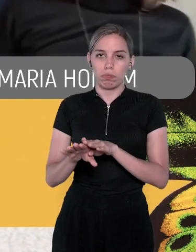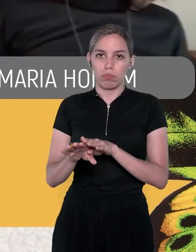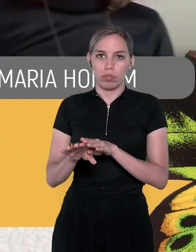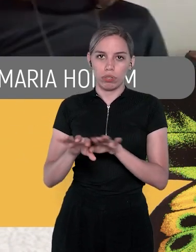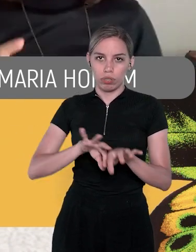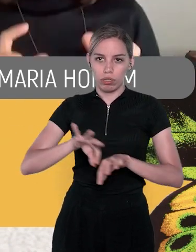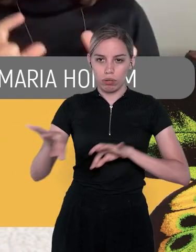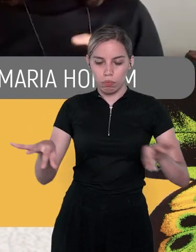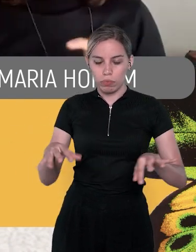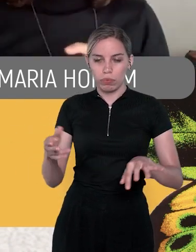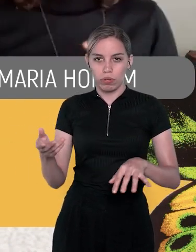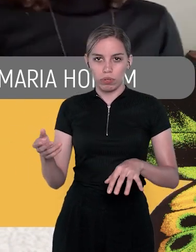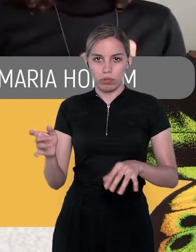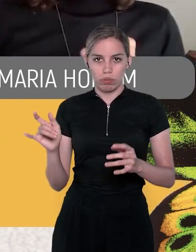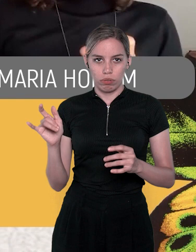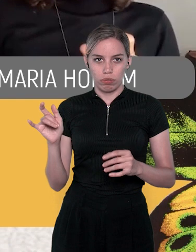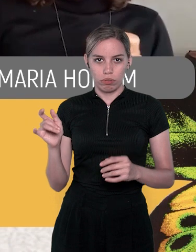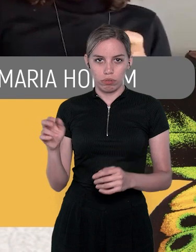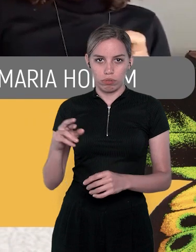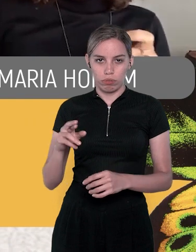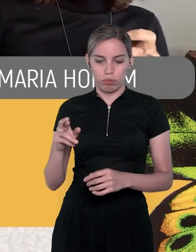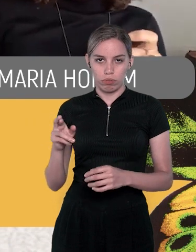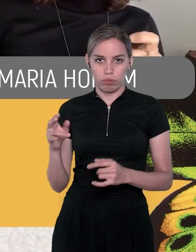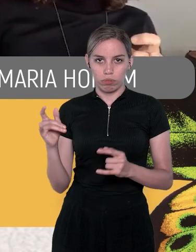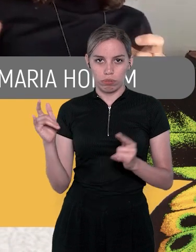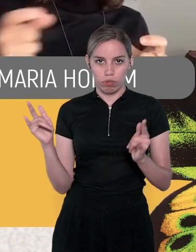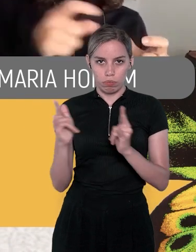afetiva, mas, assim,